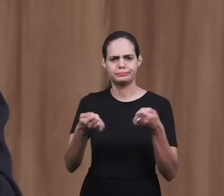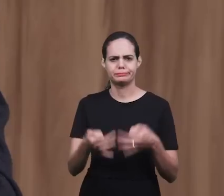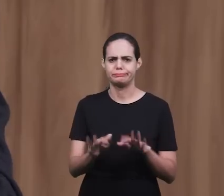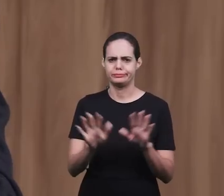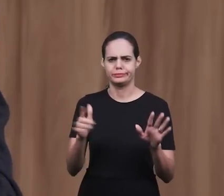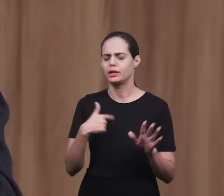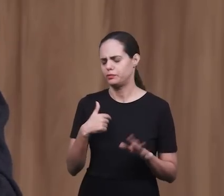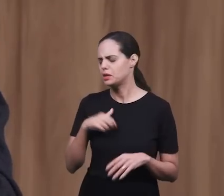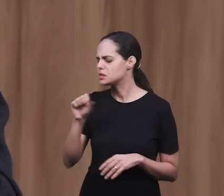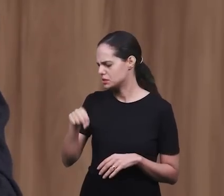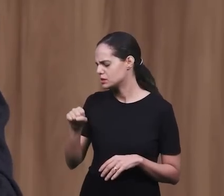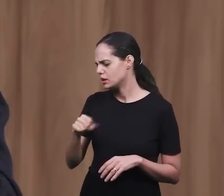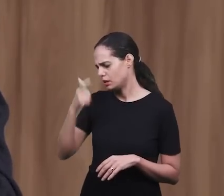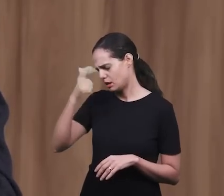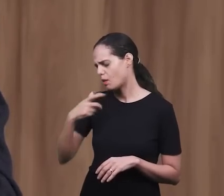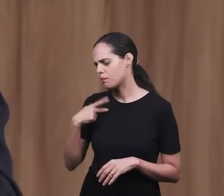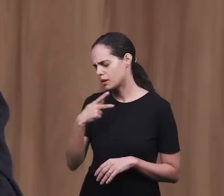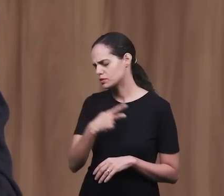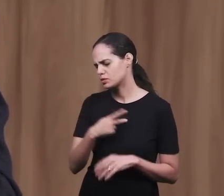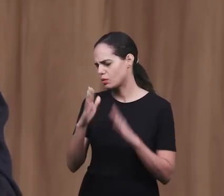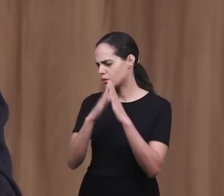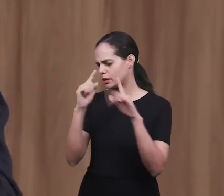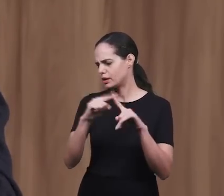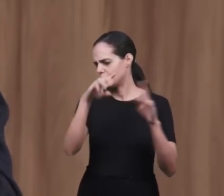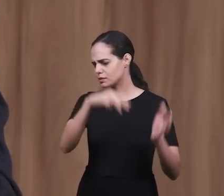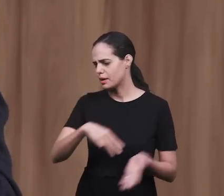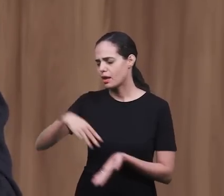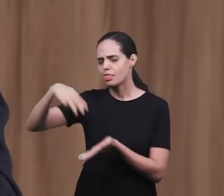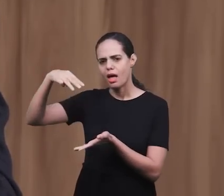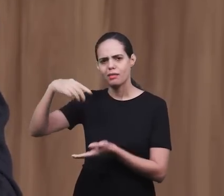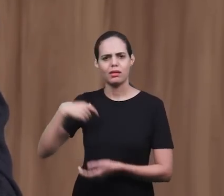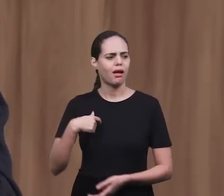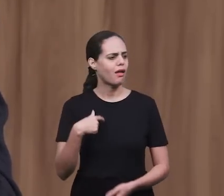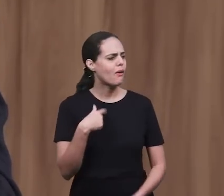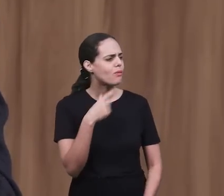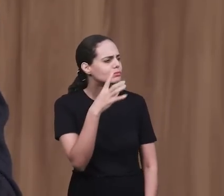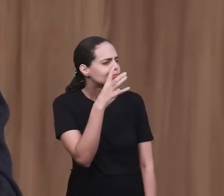Maranata. Pois é, eu fico admirado com os pastores da Igreja Cristã Maranata, porque